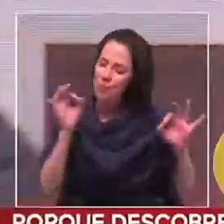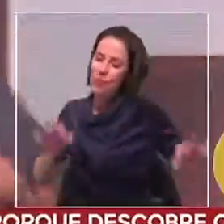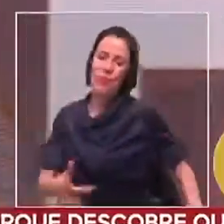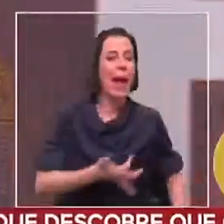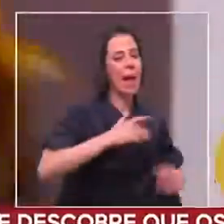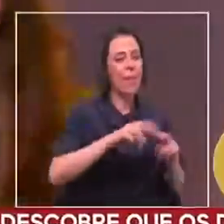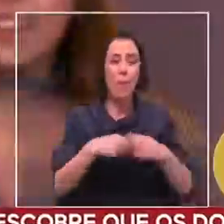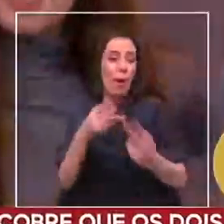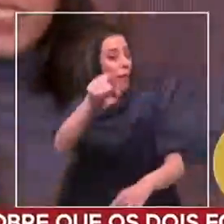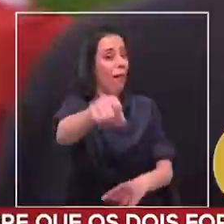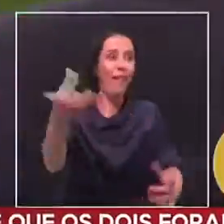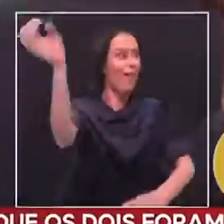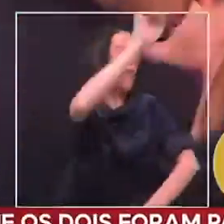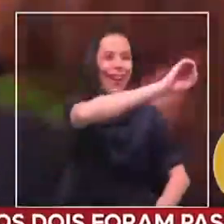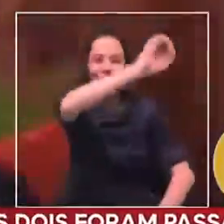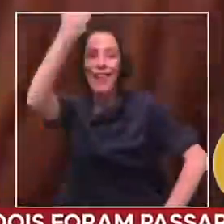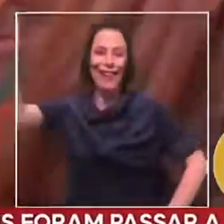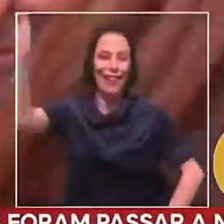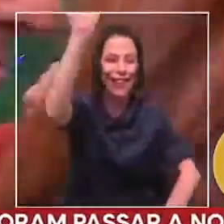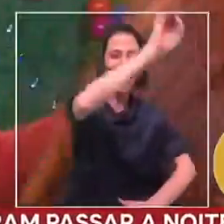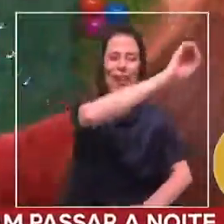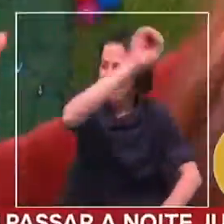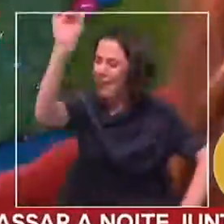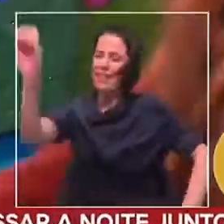fazer amor contigo.